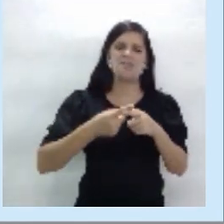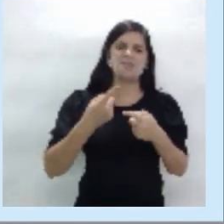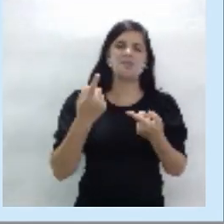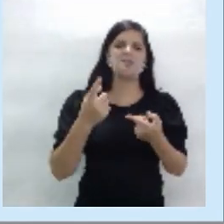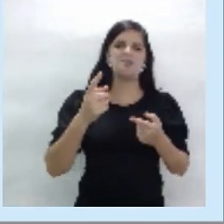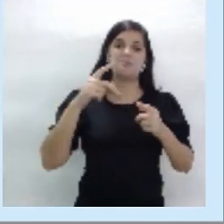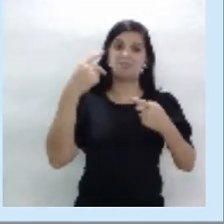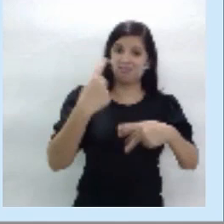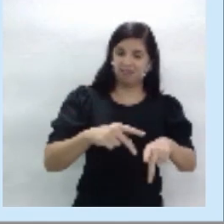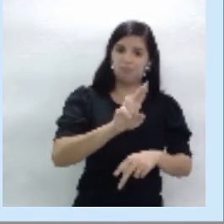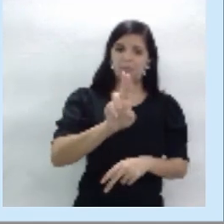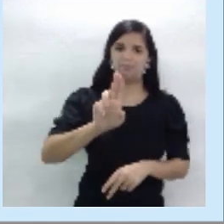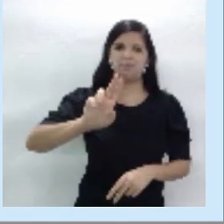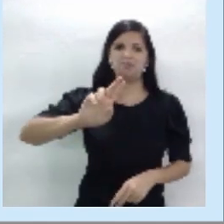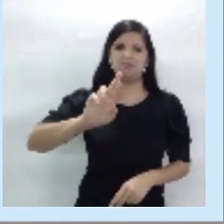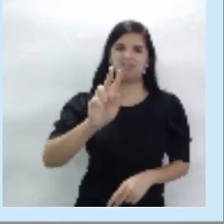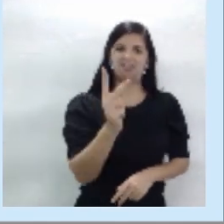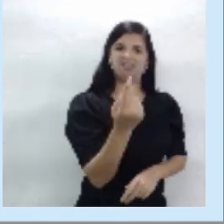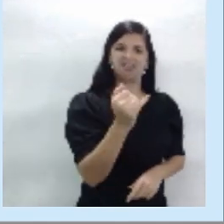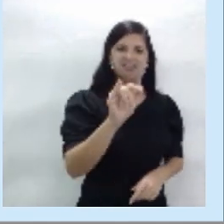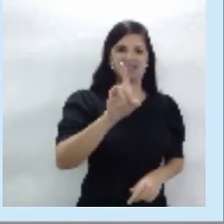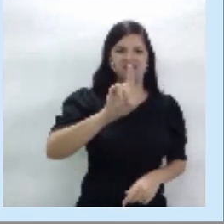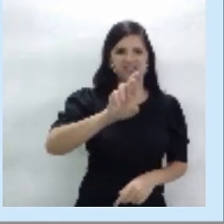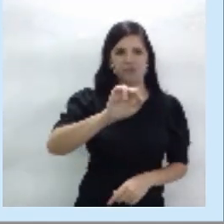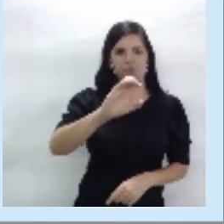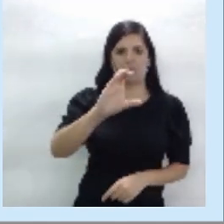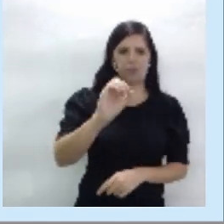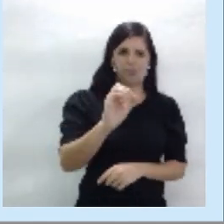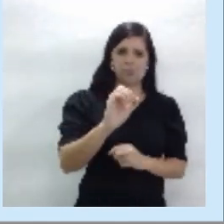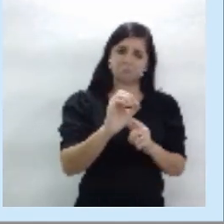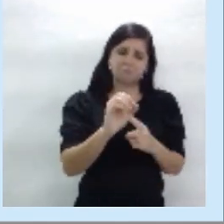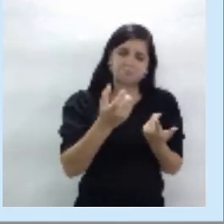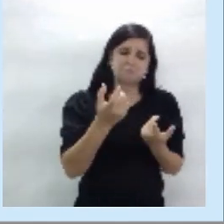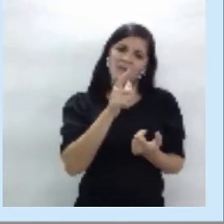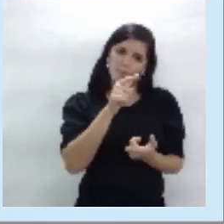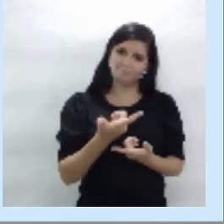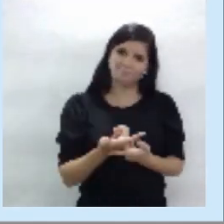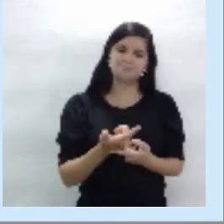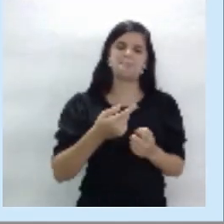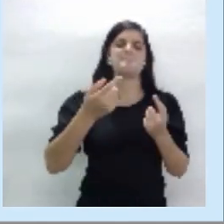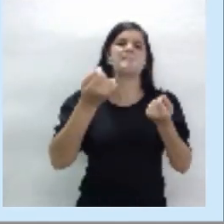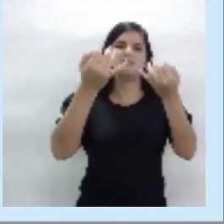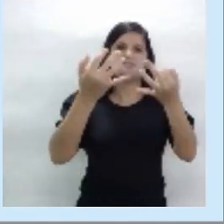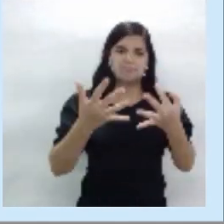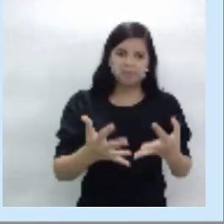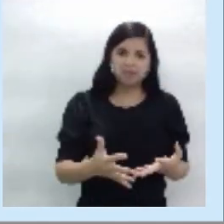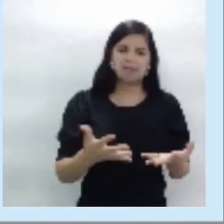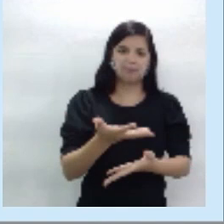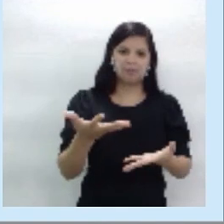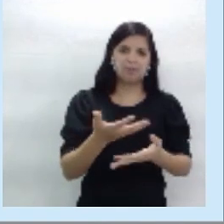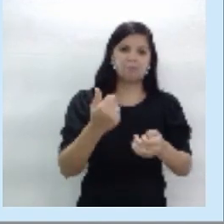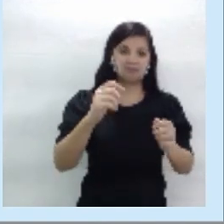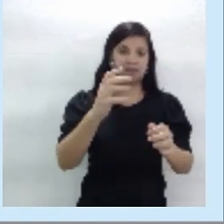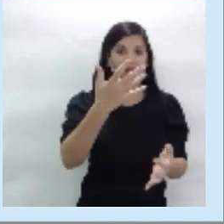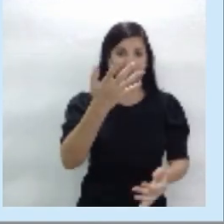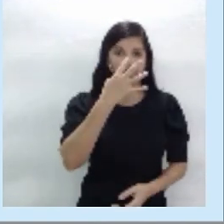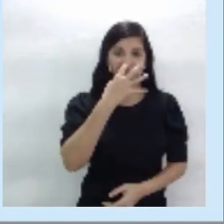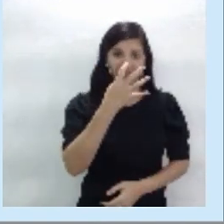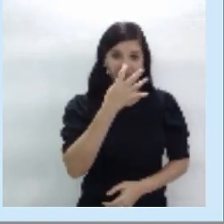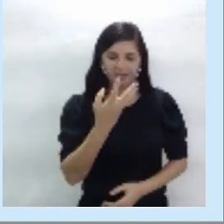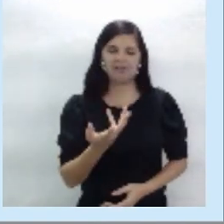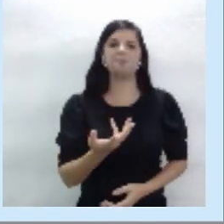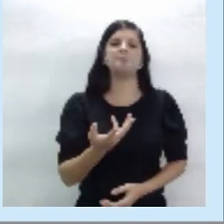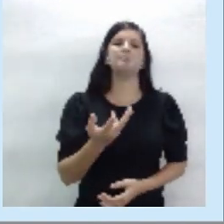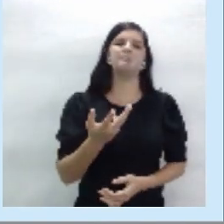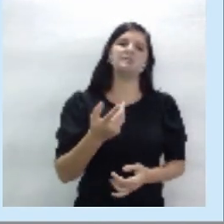hídrico? Tá? Então a gente vai falar um pouquinho sobre esse assunto. Peço que vocês prestem bastante atenção na aula. Peço também que, se